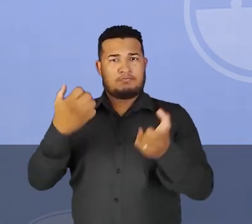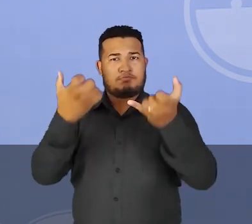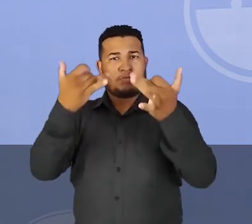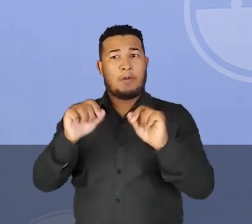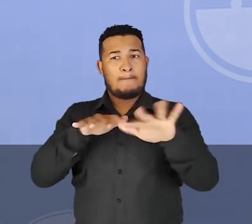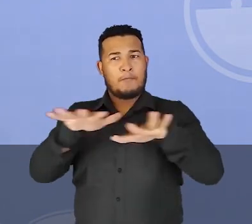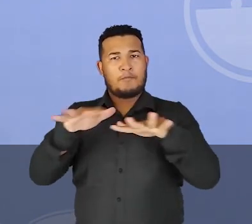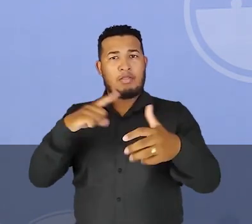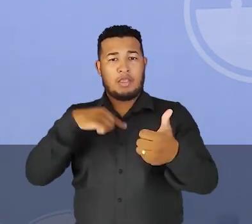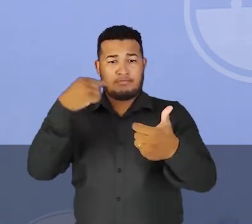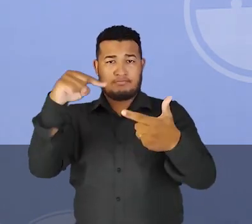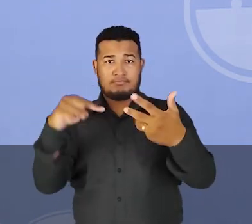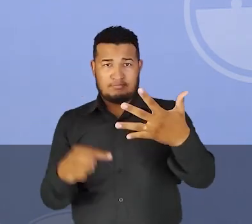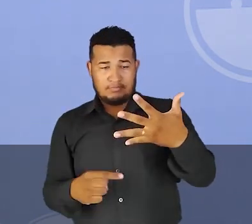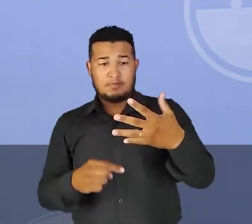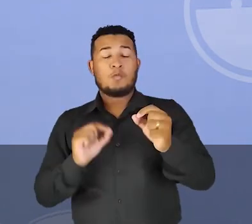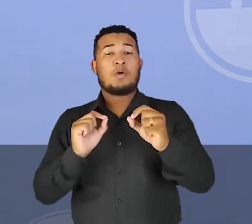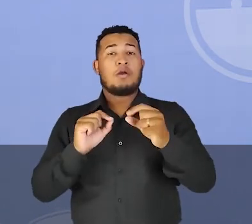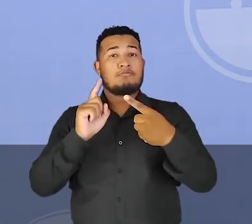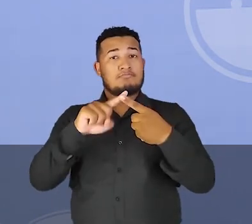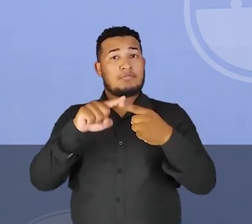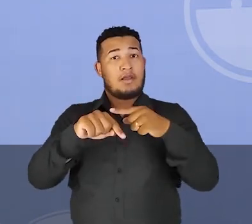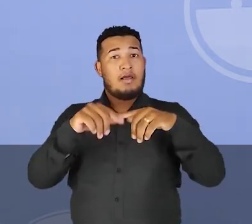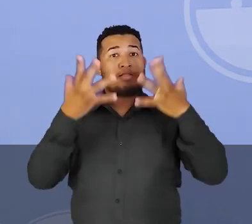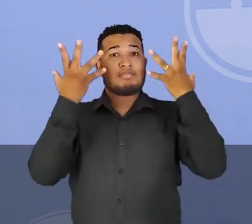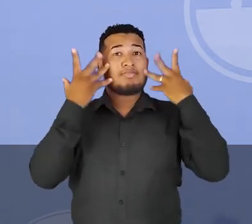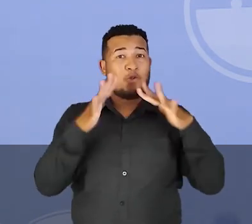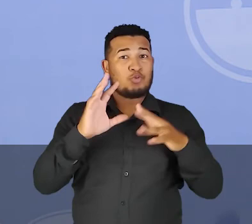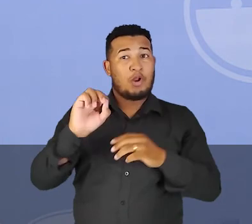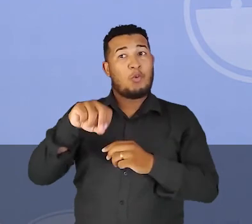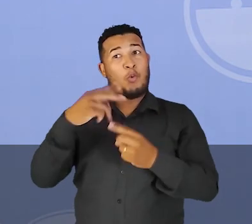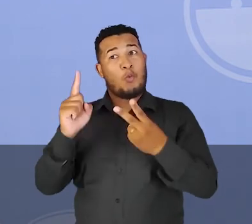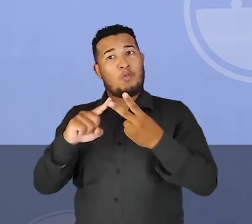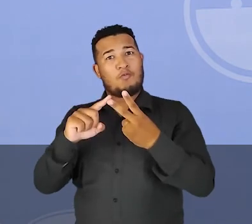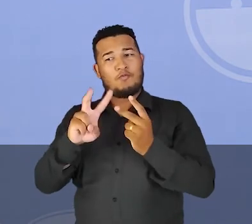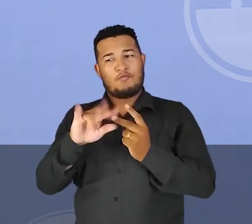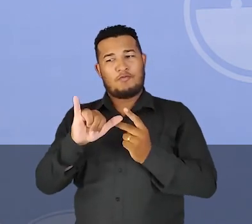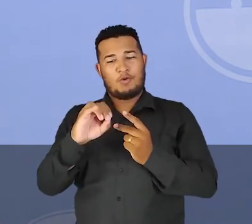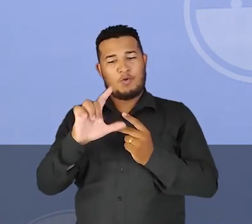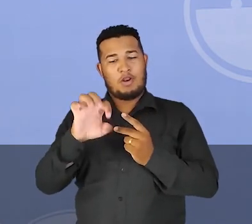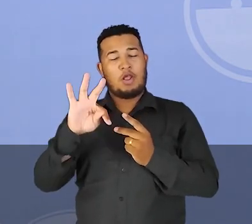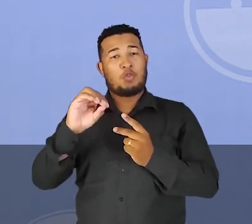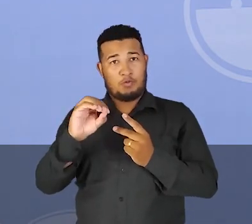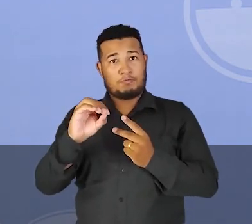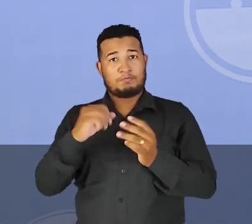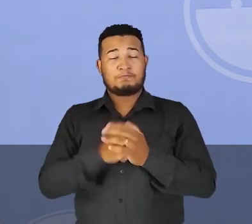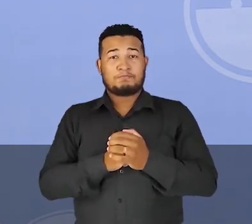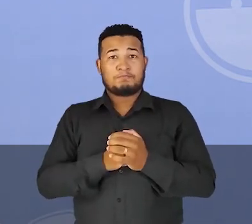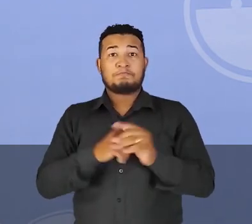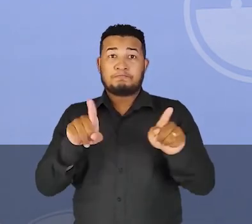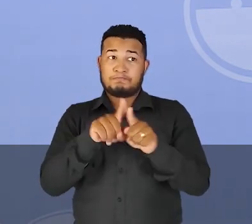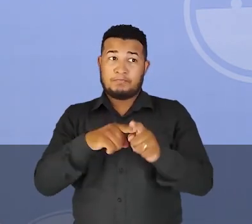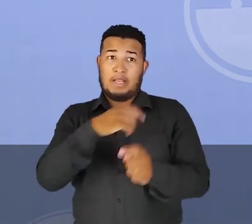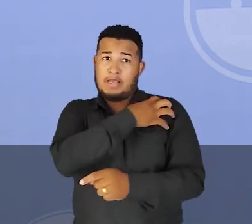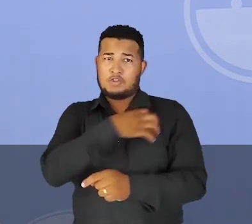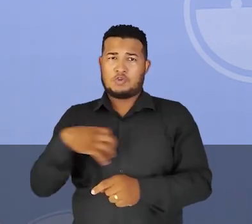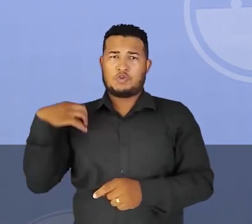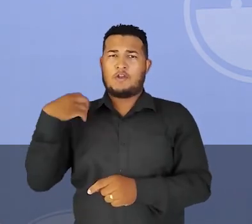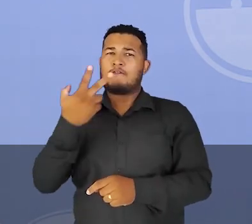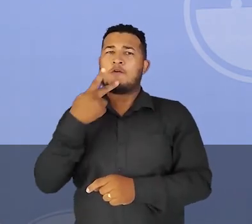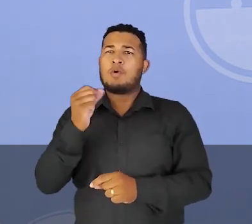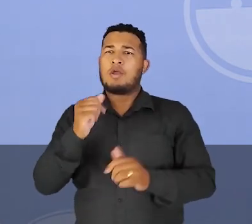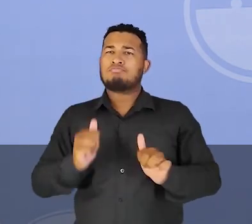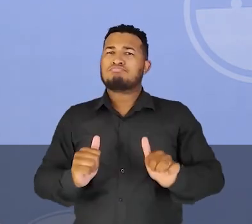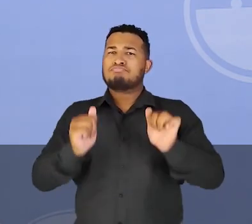era classificado em movimento natural ou em movimento violento. Vimos que, segundo Aristóteles, o repouso